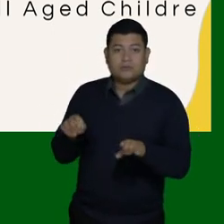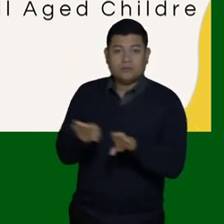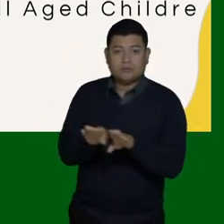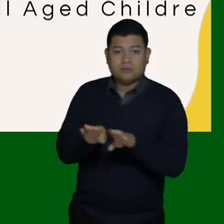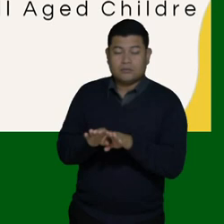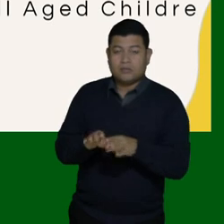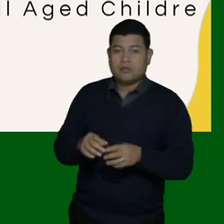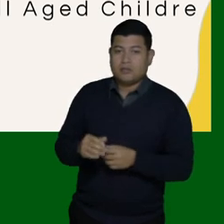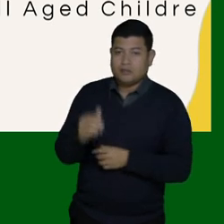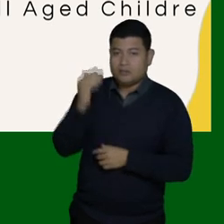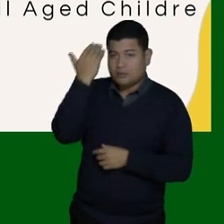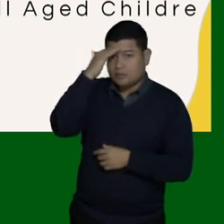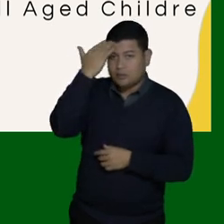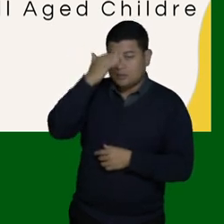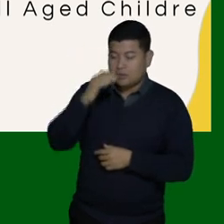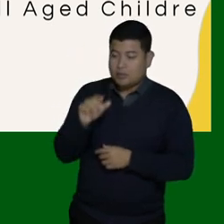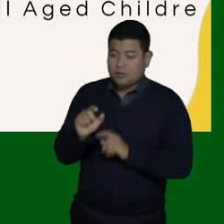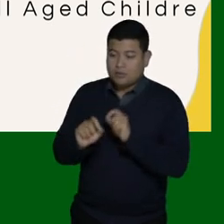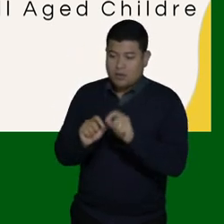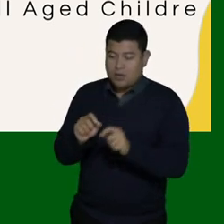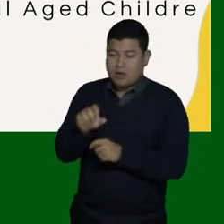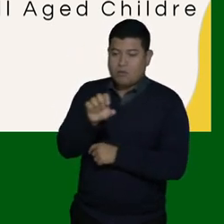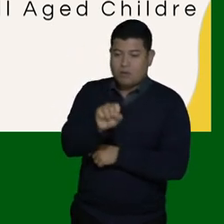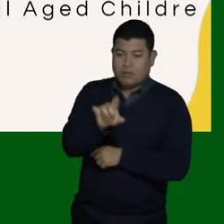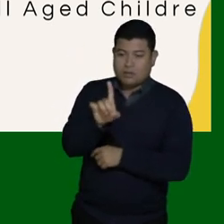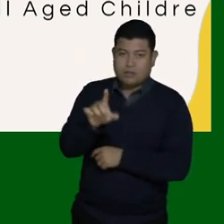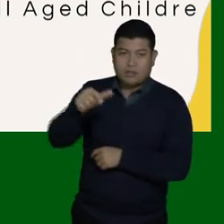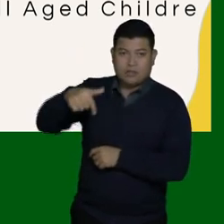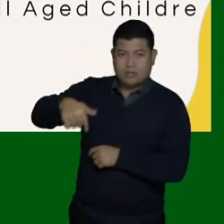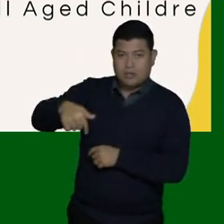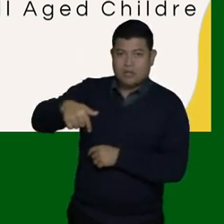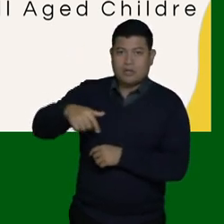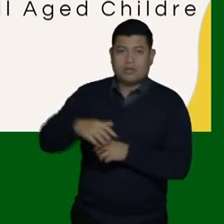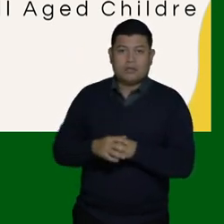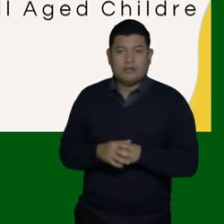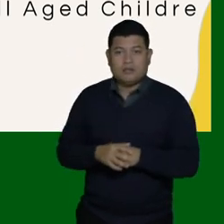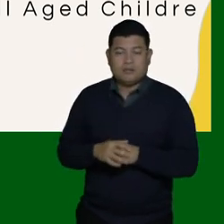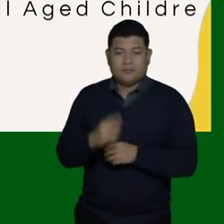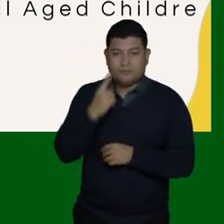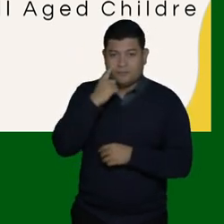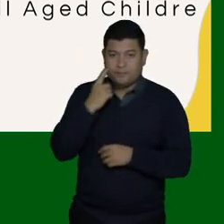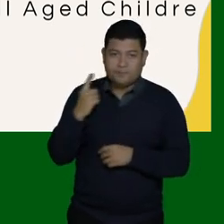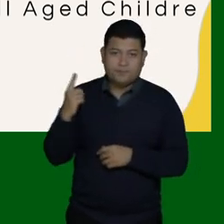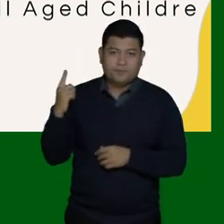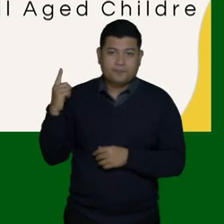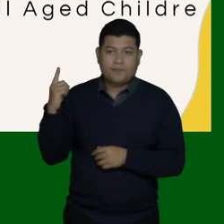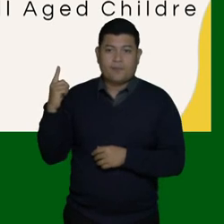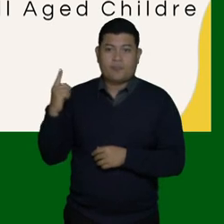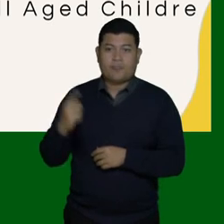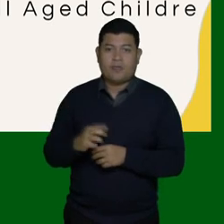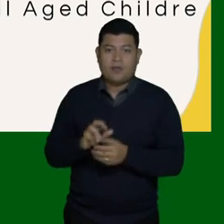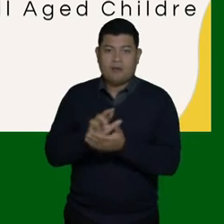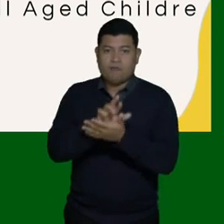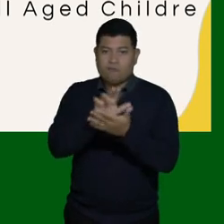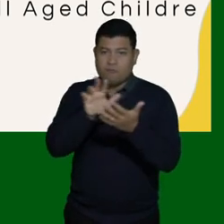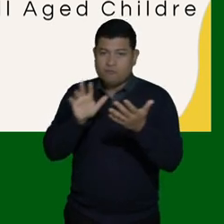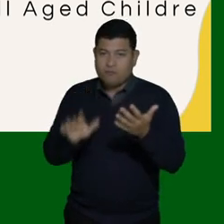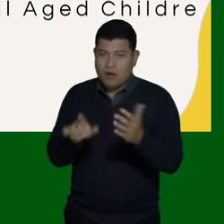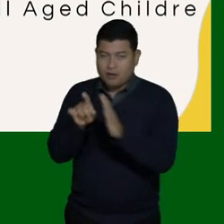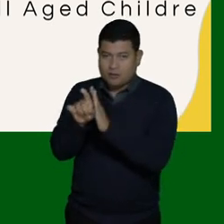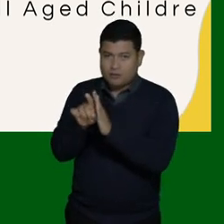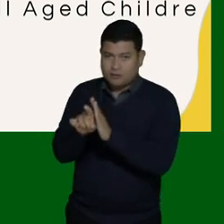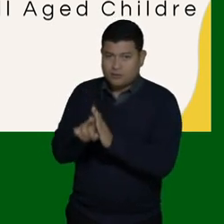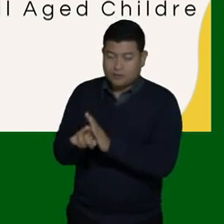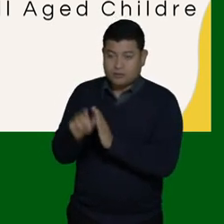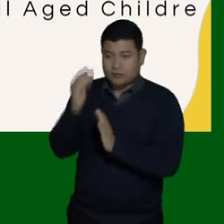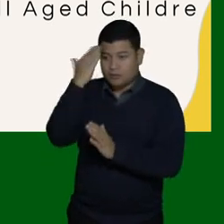de sintomas que é o sdq o Snap 4 o Scar para ver ansiedade a questão dos questionários de